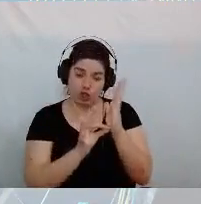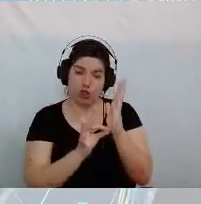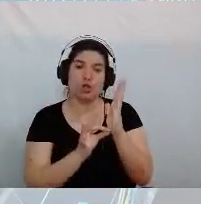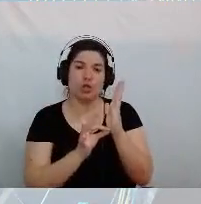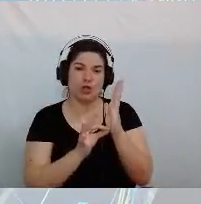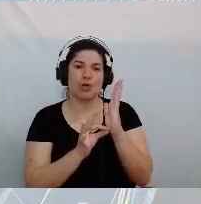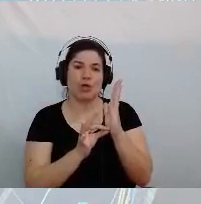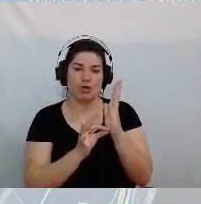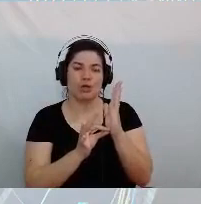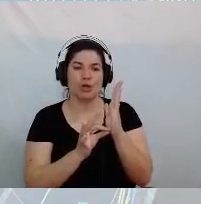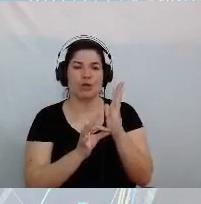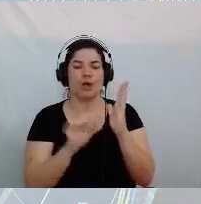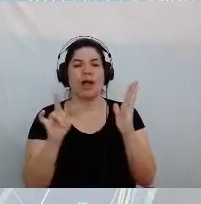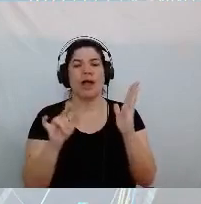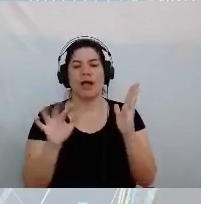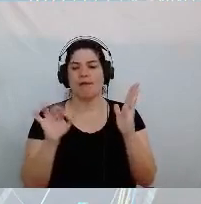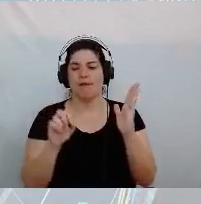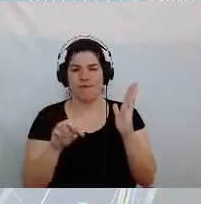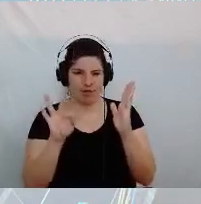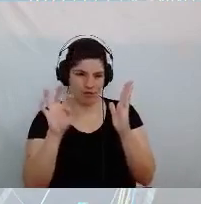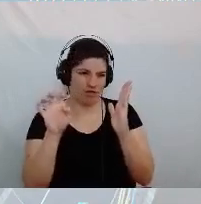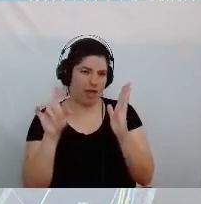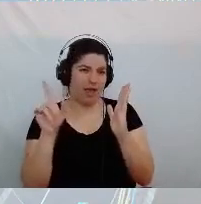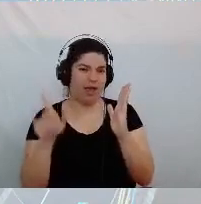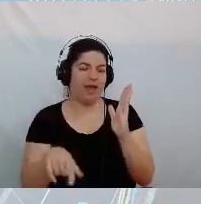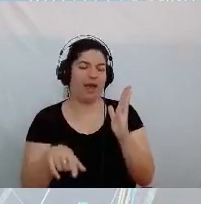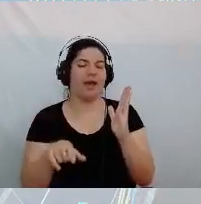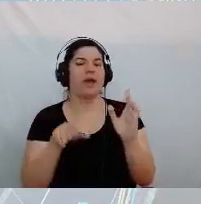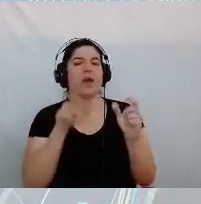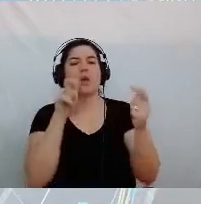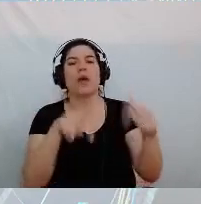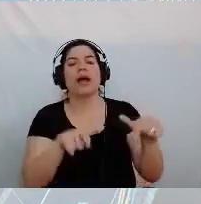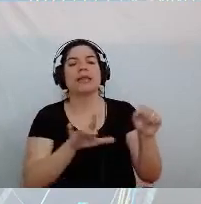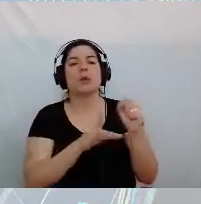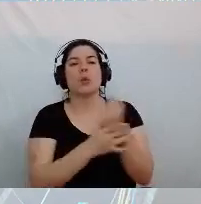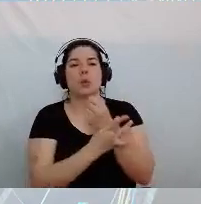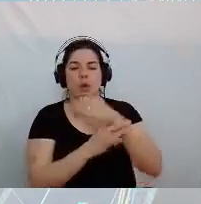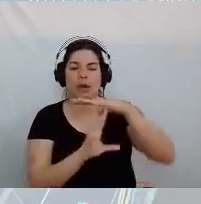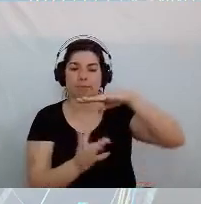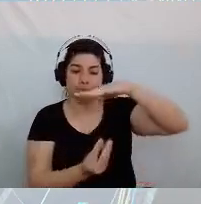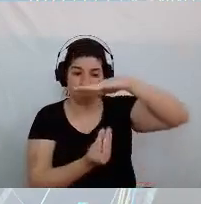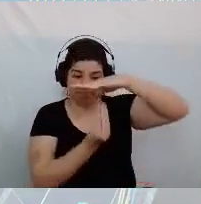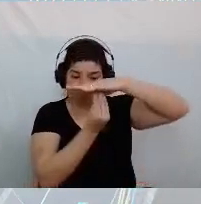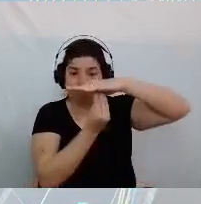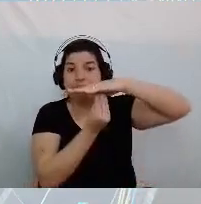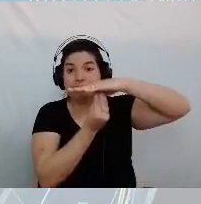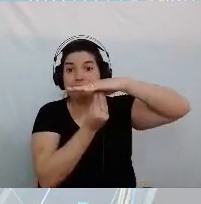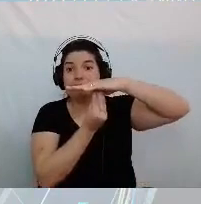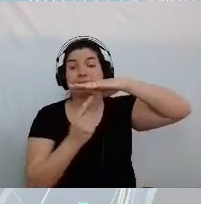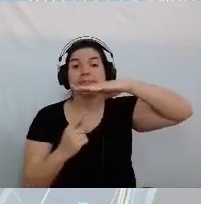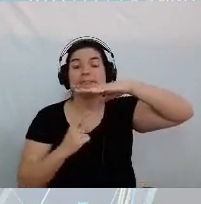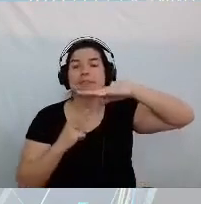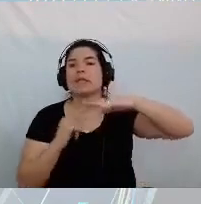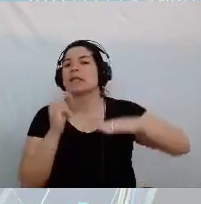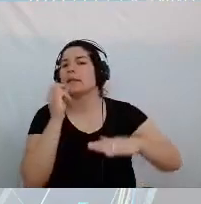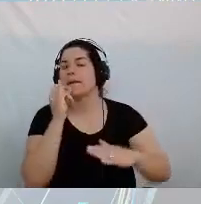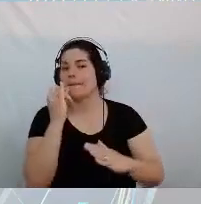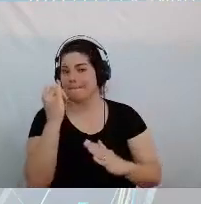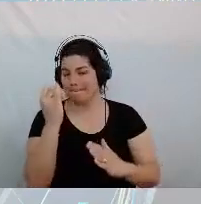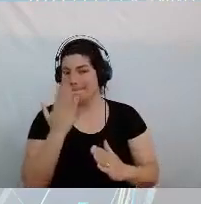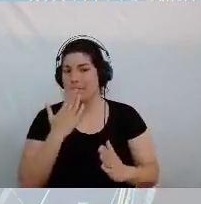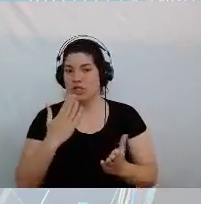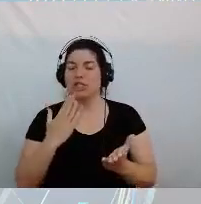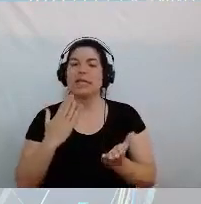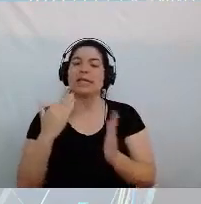o repositório é a grande fonte da Verdade por exemplo se você fizer uma análise seu repositório se você pedir a lista dos comites dos